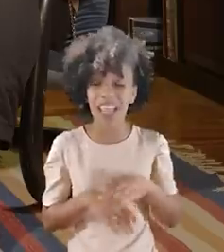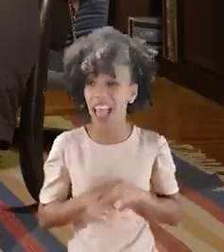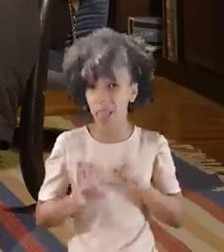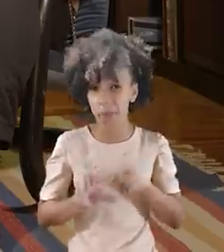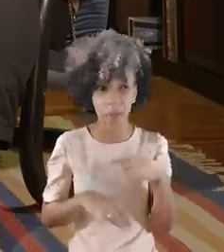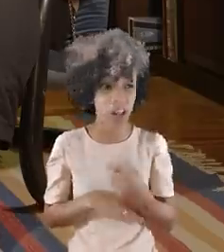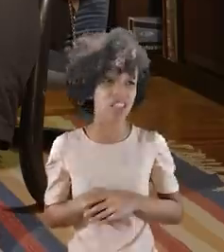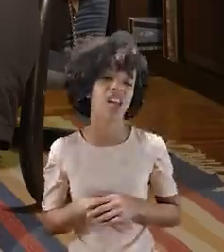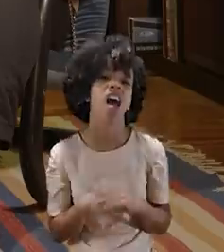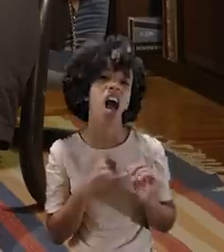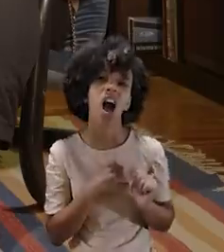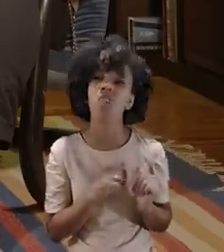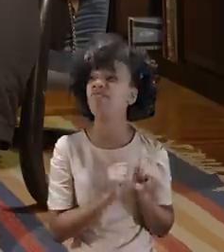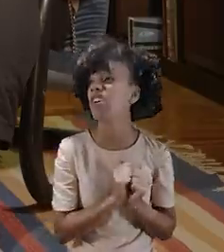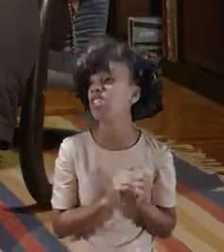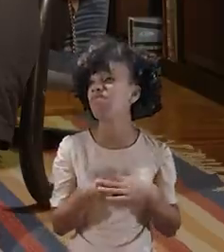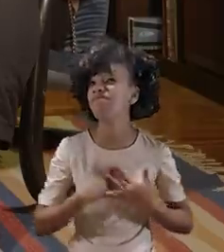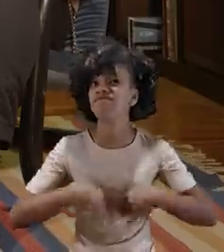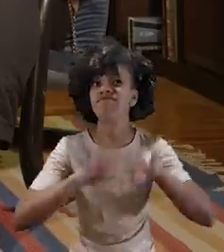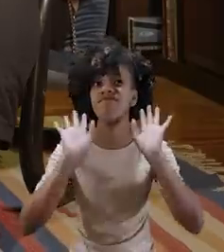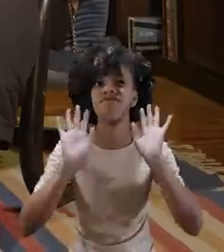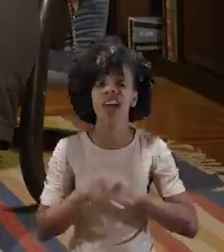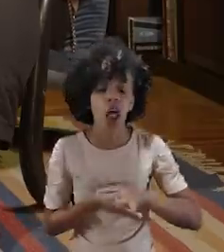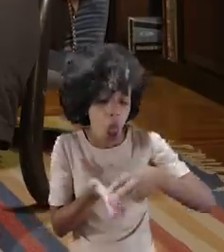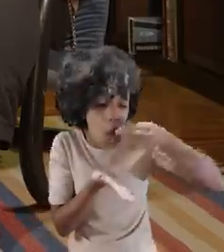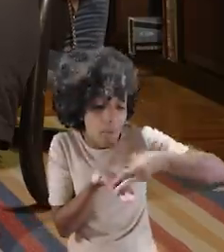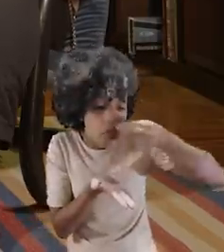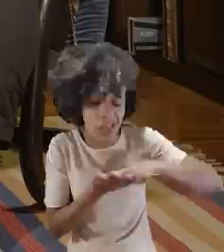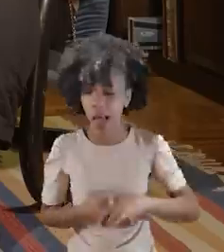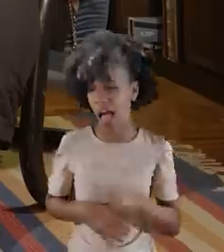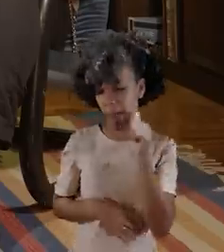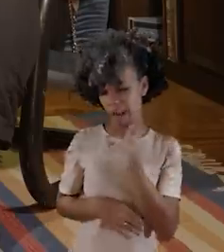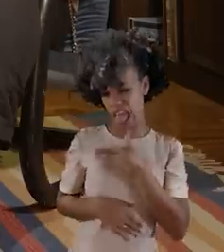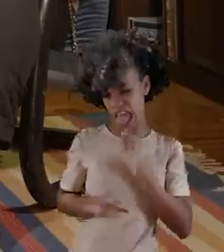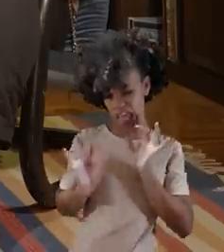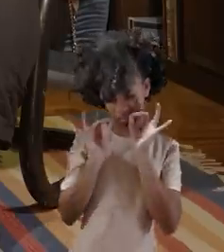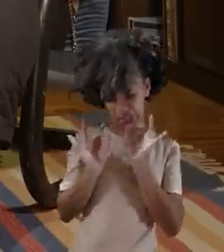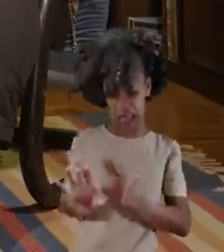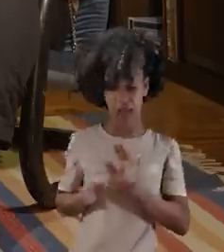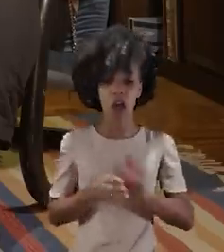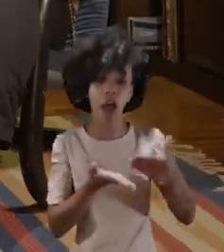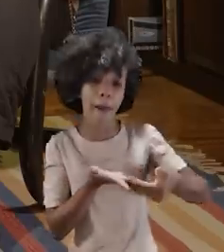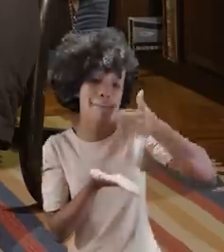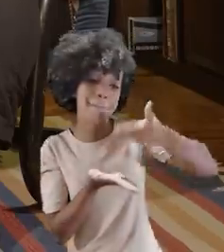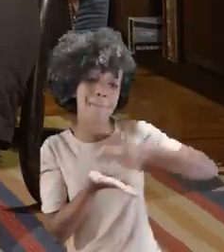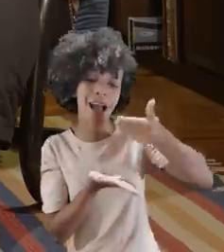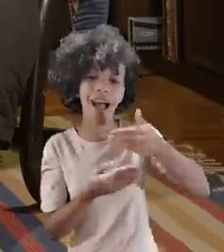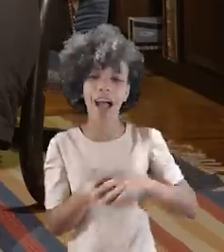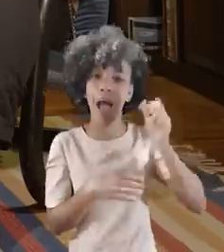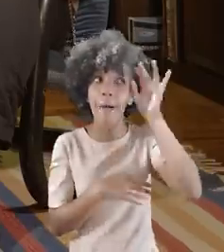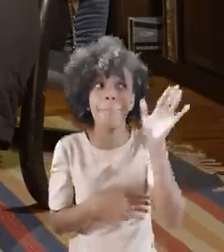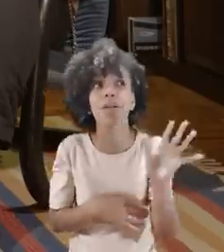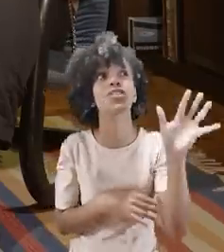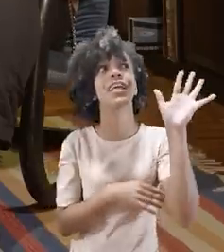dependesse da gente não tinha prato arroz tá Caraca tá de boa a sua mão ela pega na mão Aí a mulher e hoje a gente vai comprar um prato quando a gente começa a